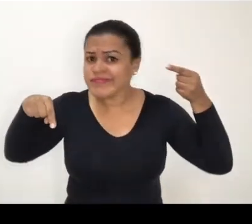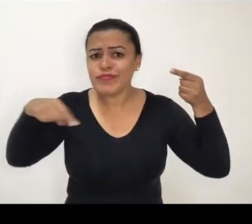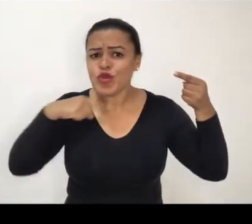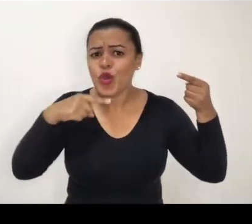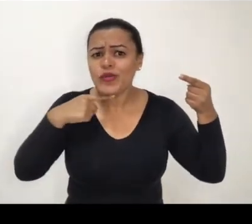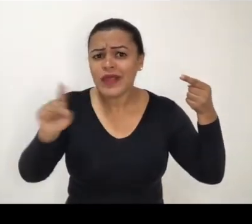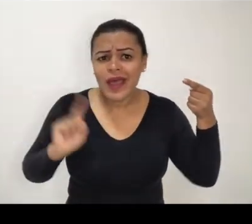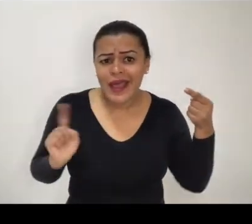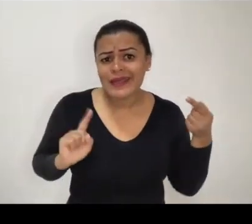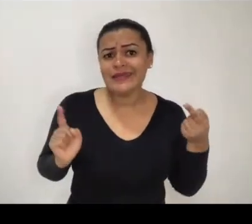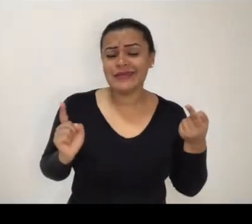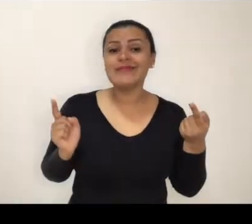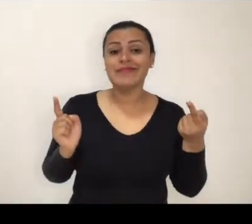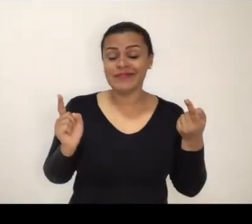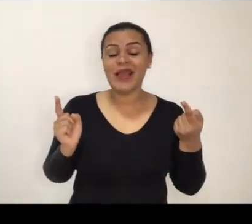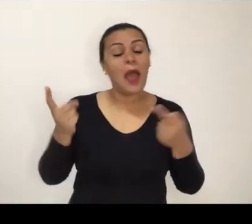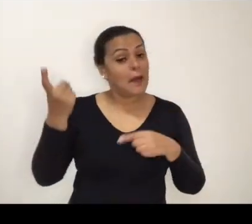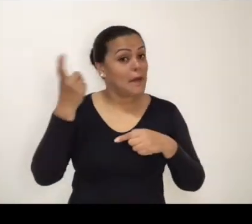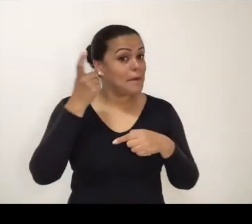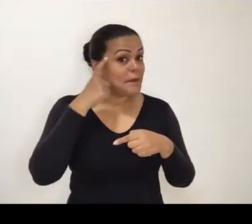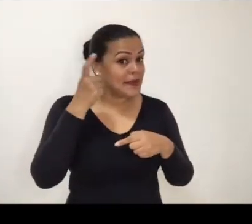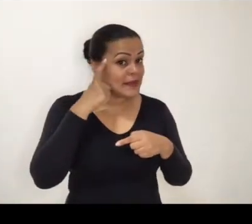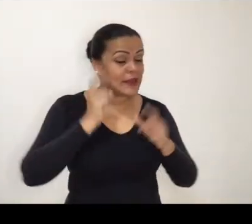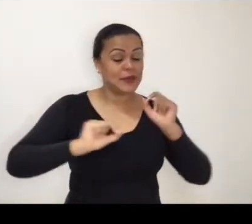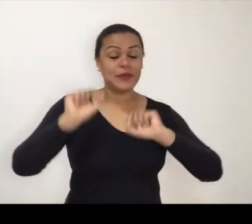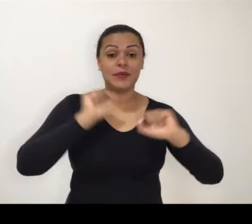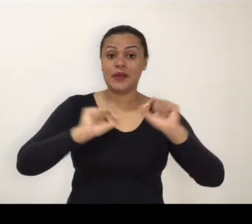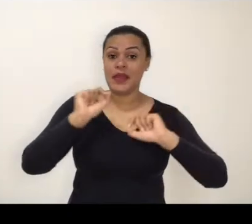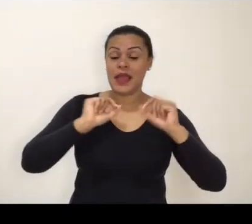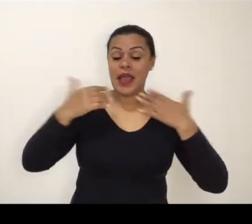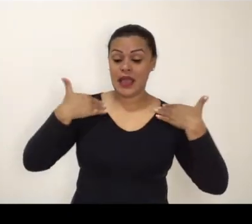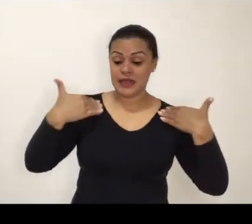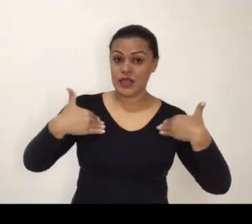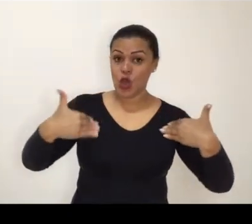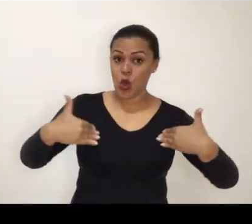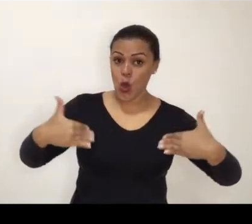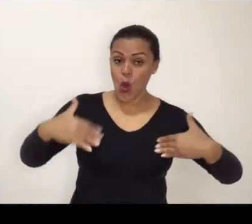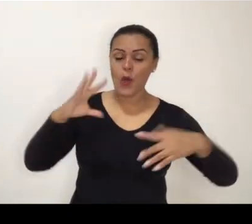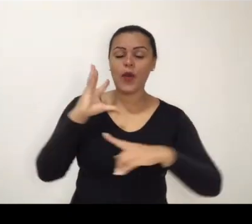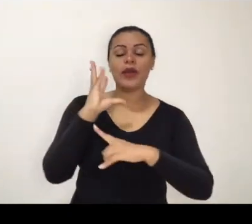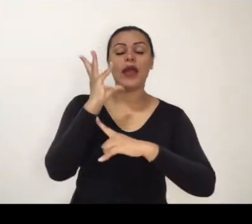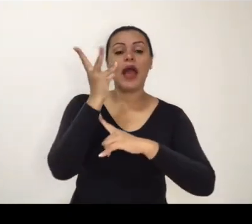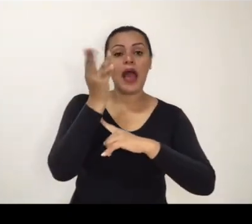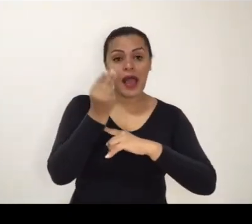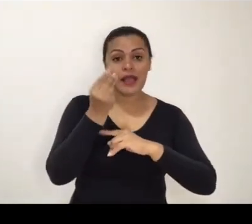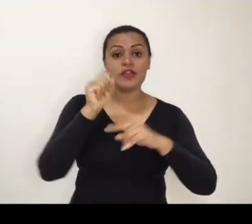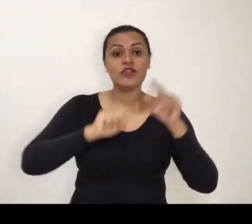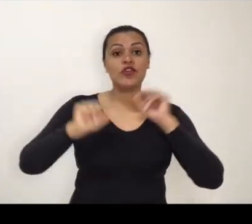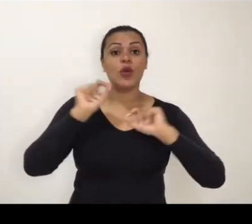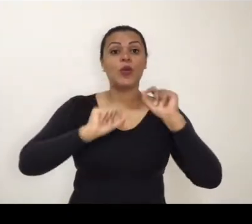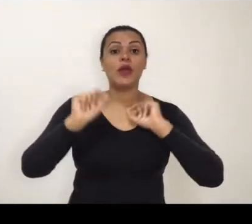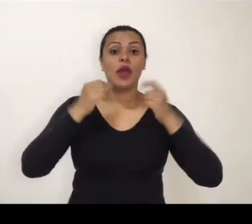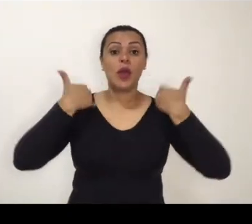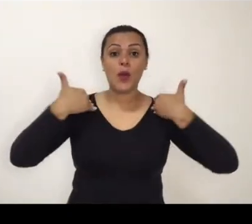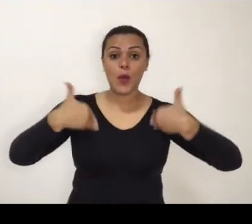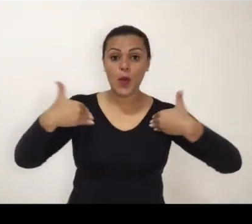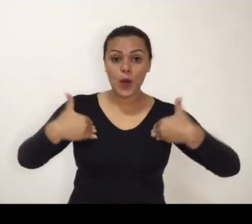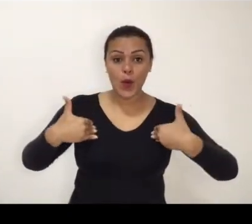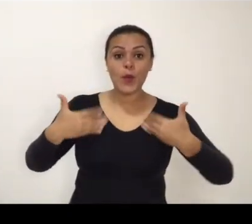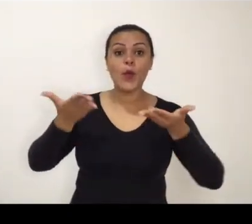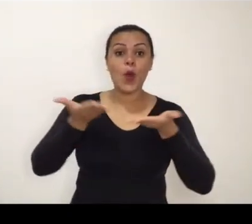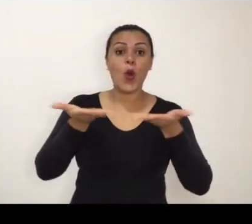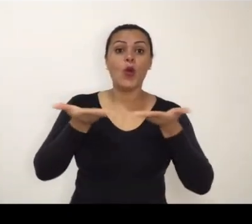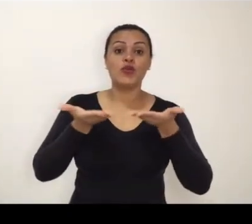esse lugar, assim, né? E pensando que esse corpo que faz arte, ele é um corpo